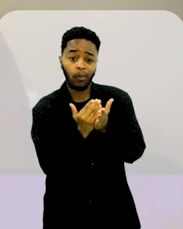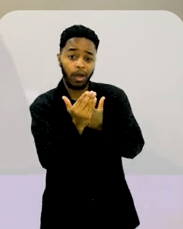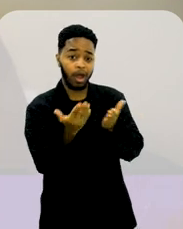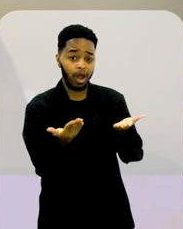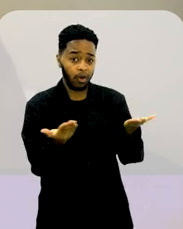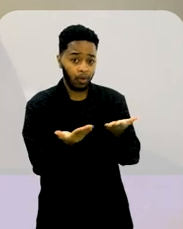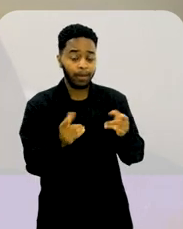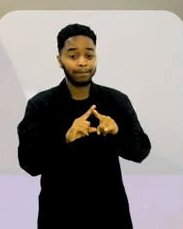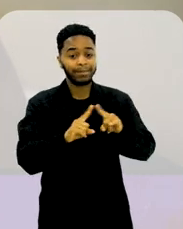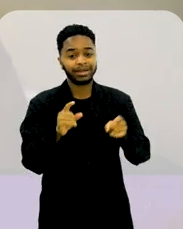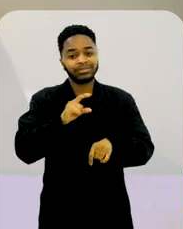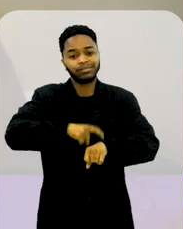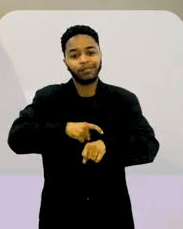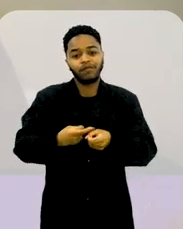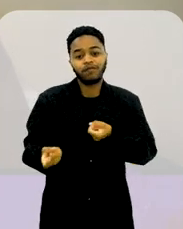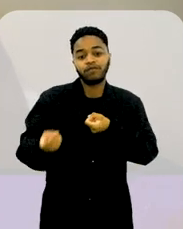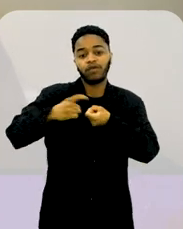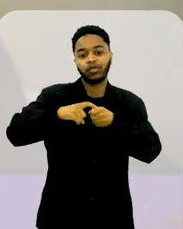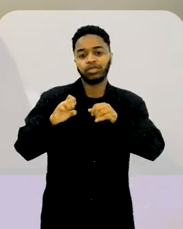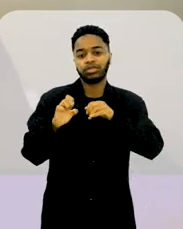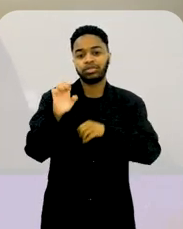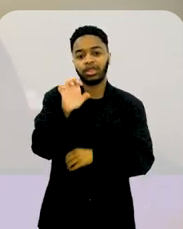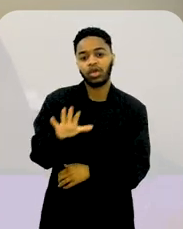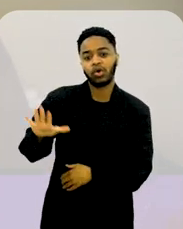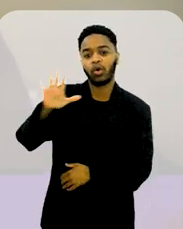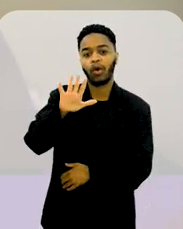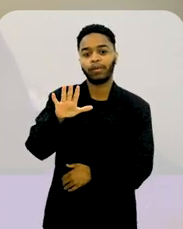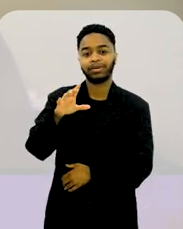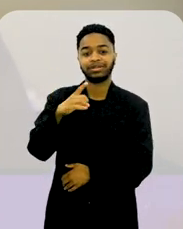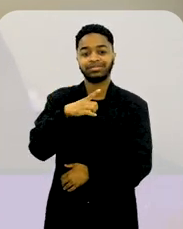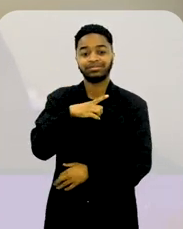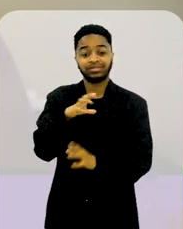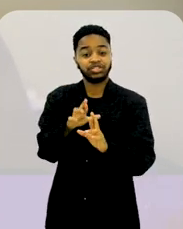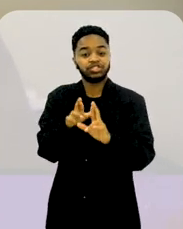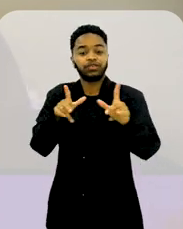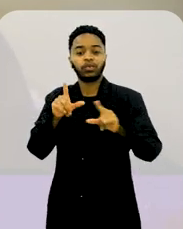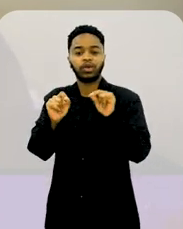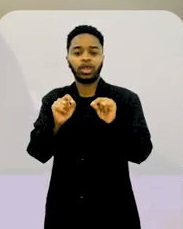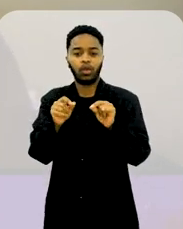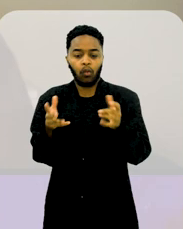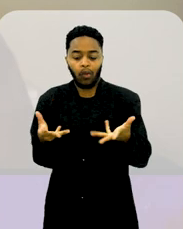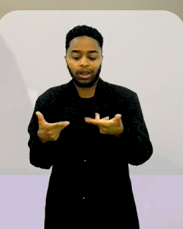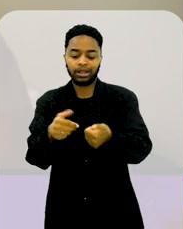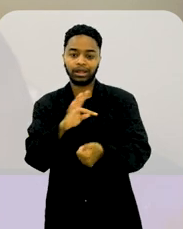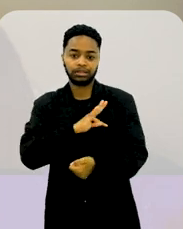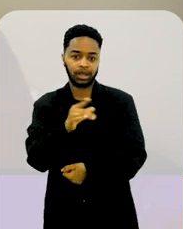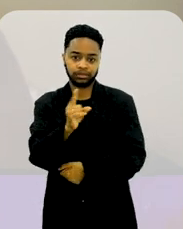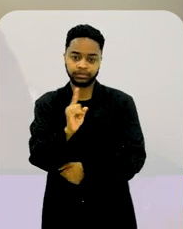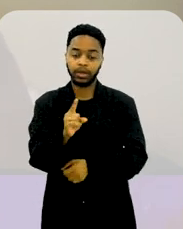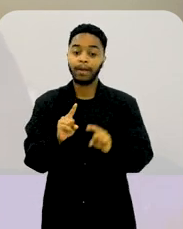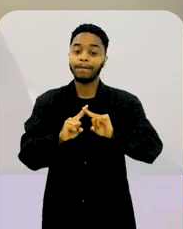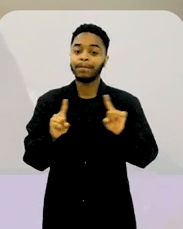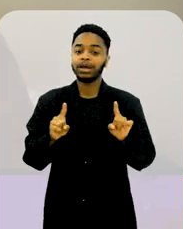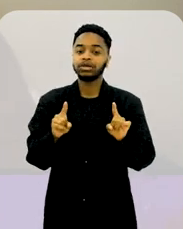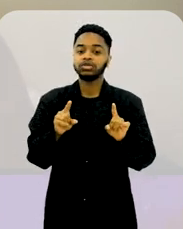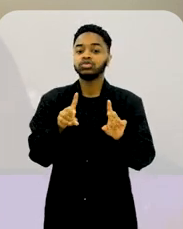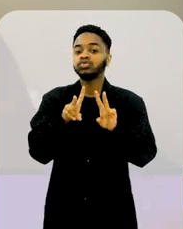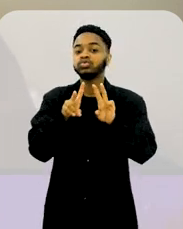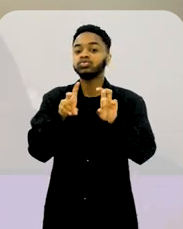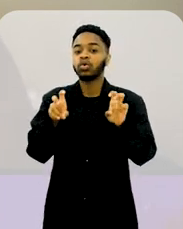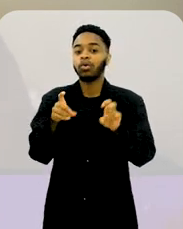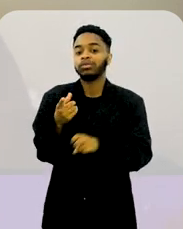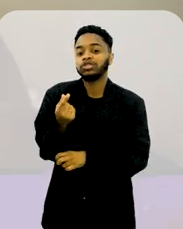Retornam da Europa Retornam com um peso diferente não o peso da qualidade técnica mas o peso do